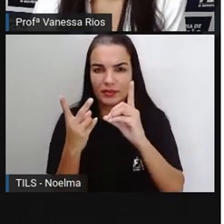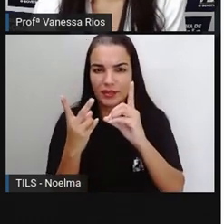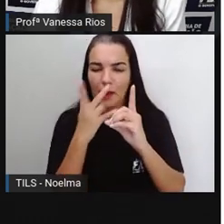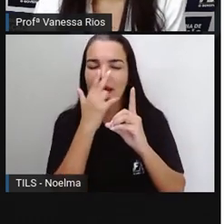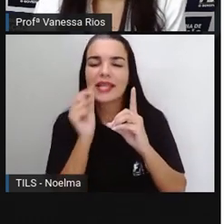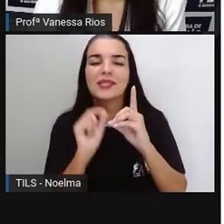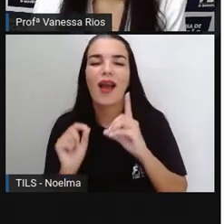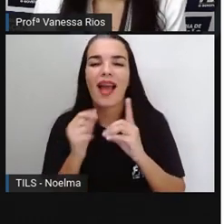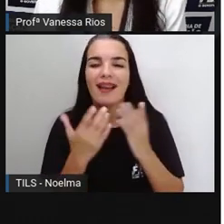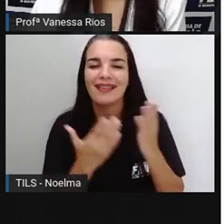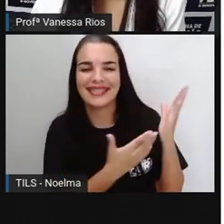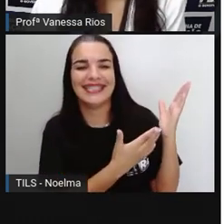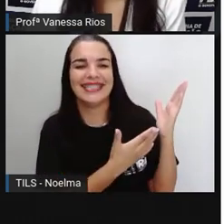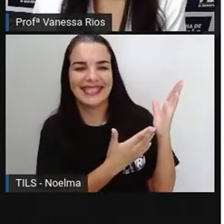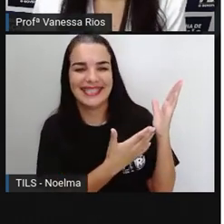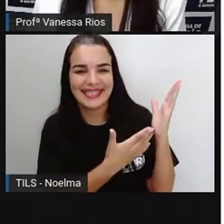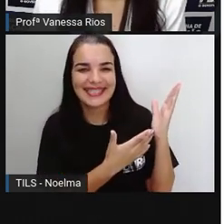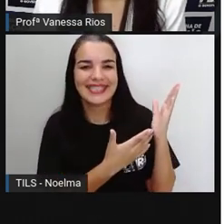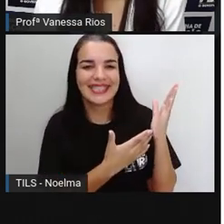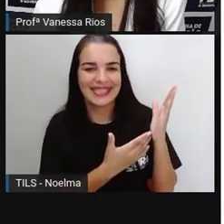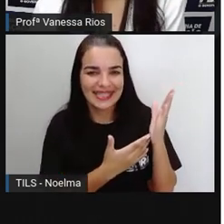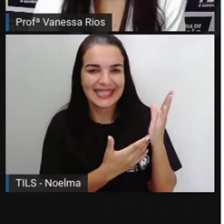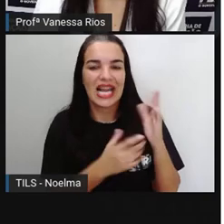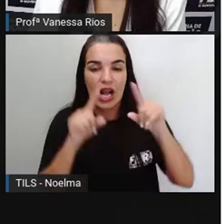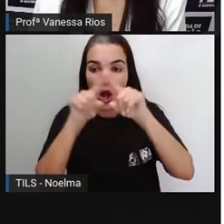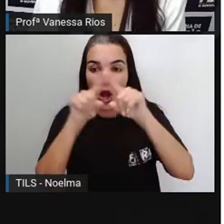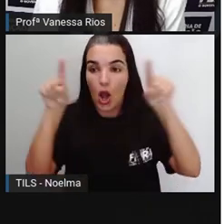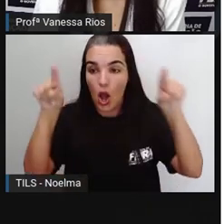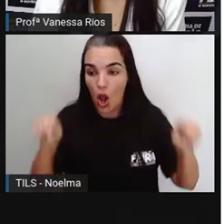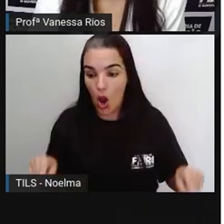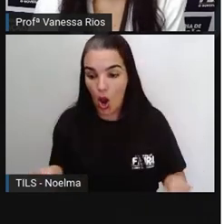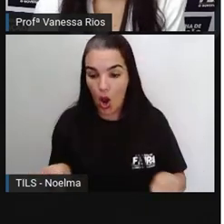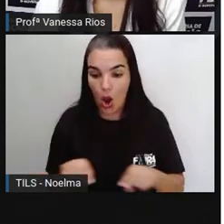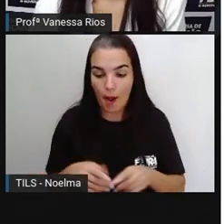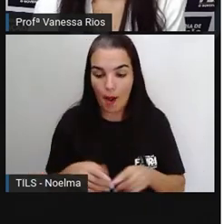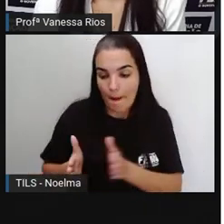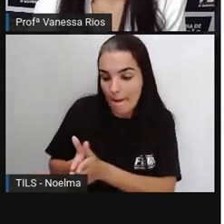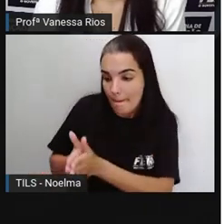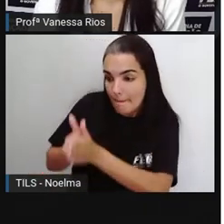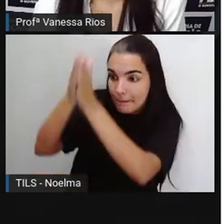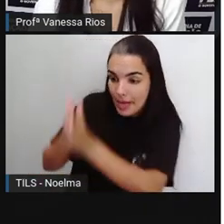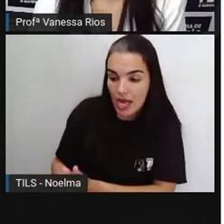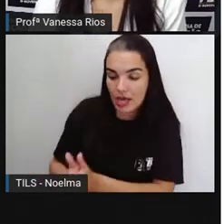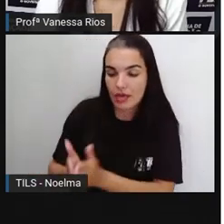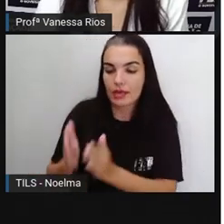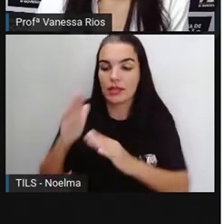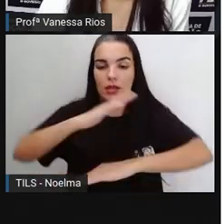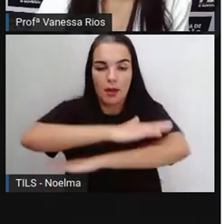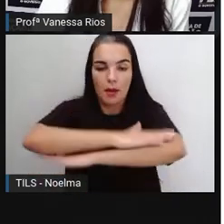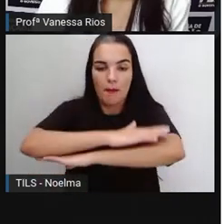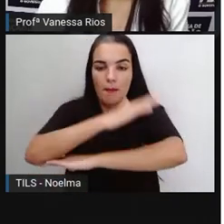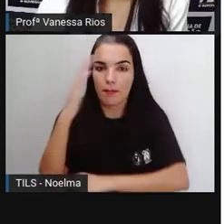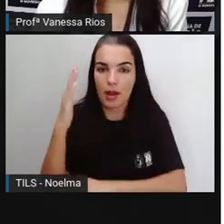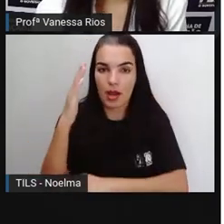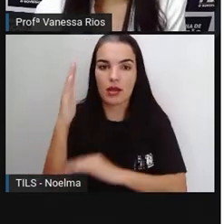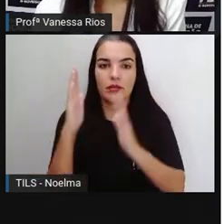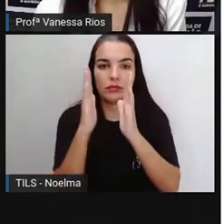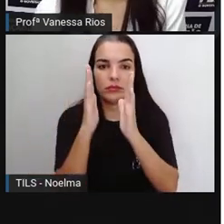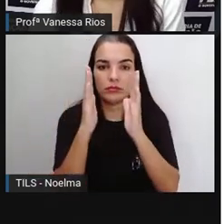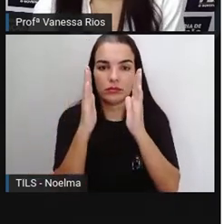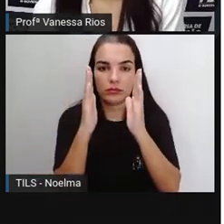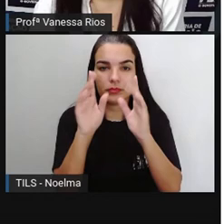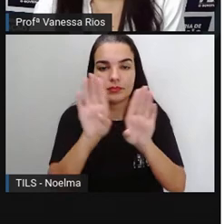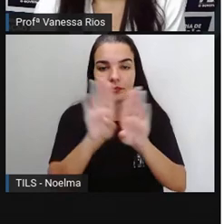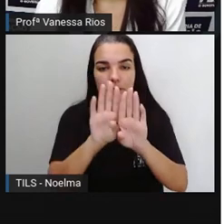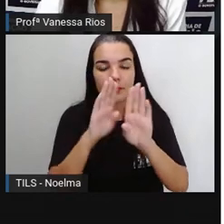aí retângulos, né, no portão, no formato das paredes. A gente pode perceber também o quadrado, não é?